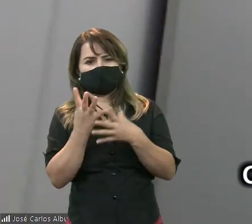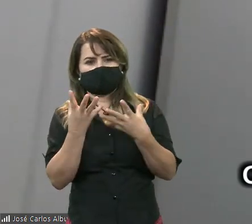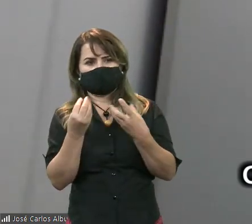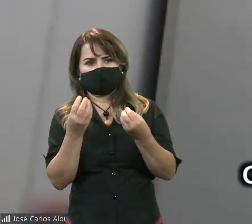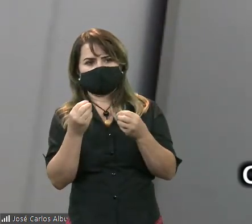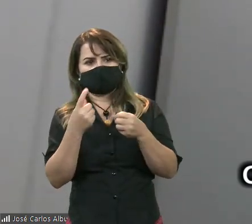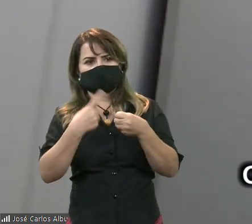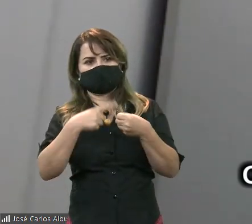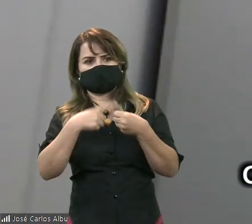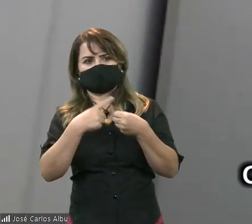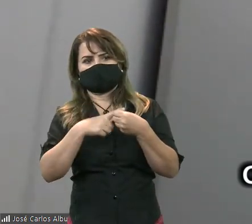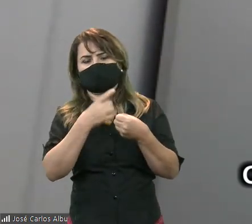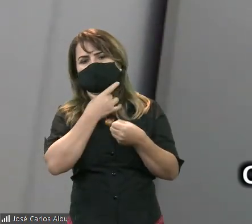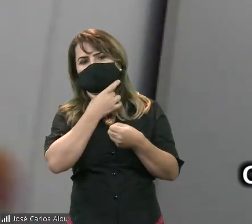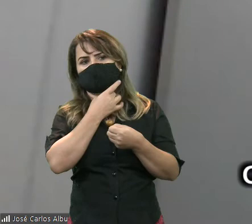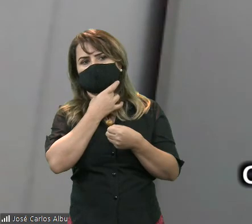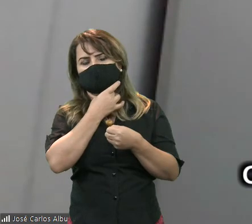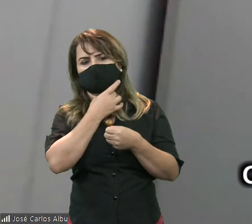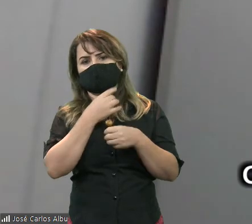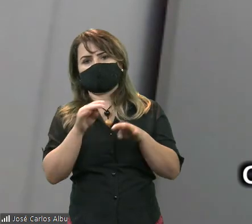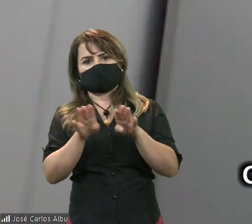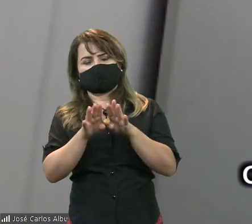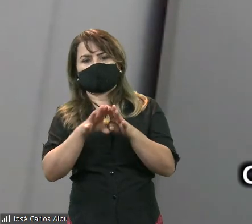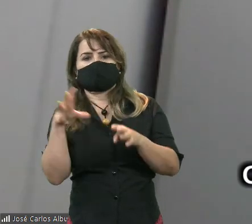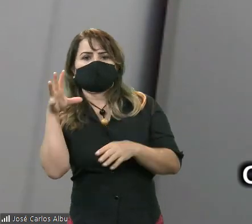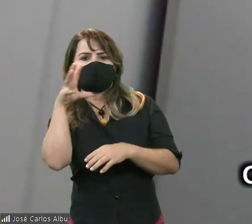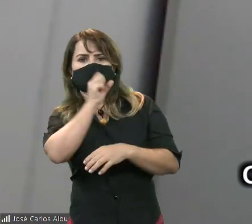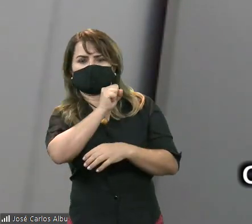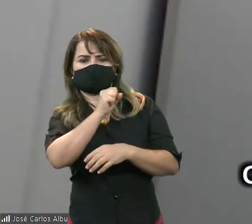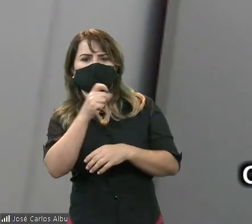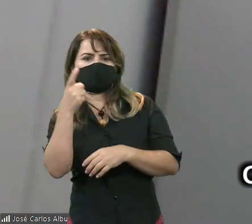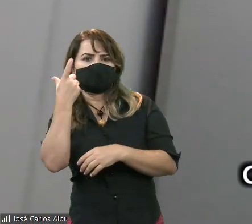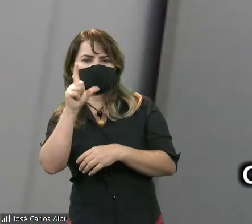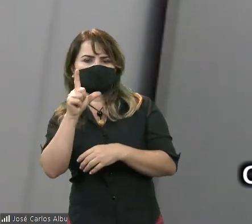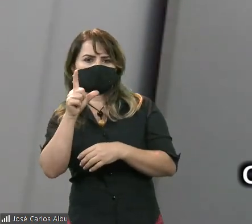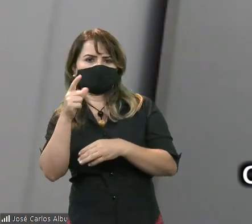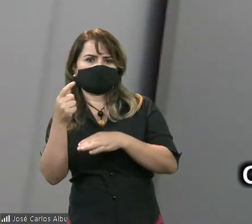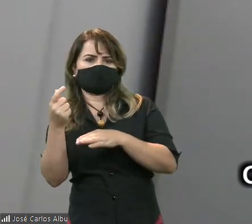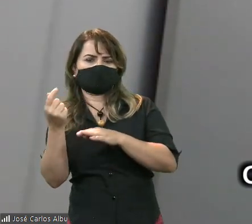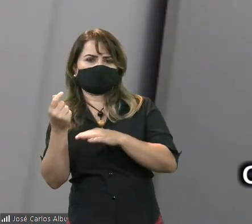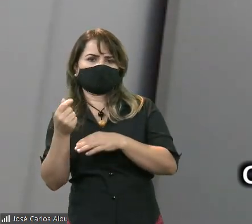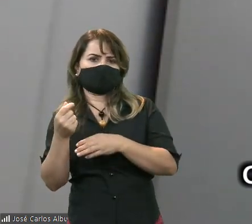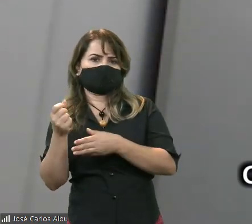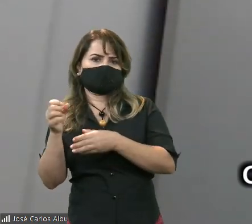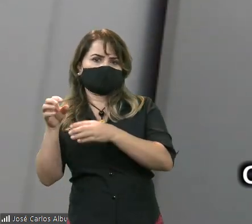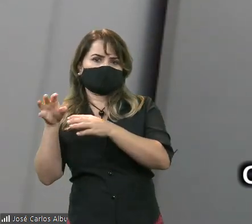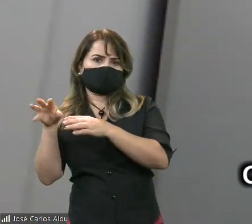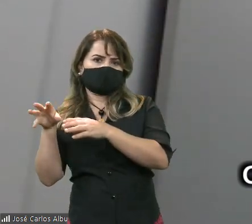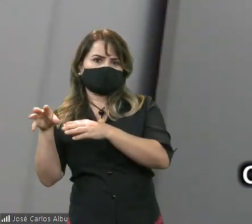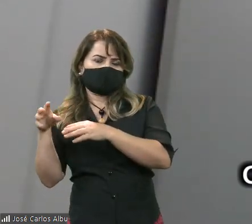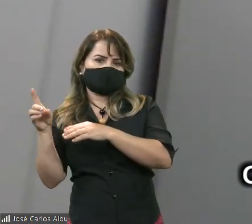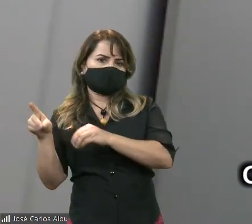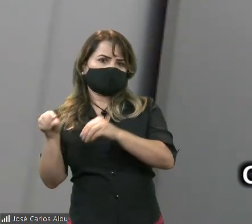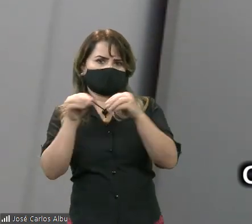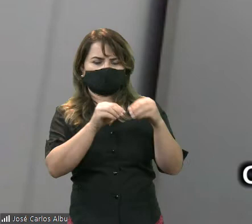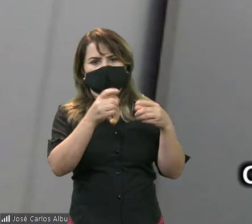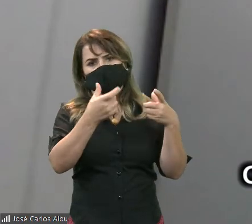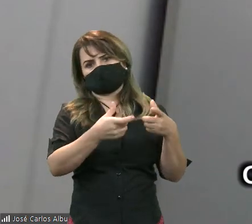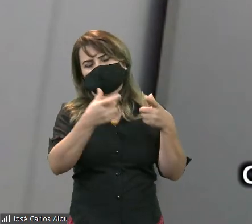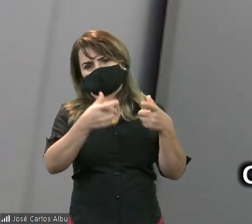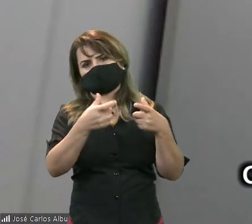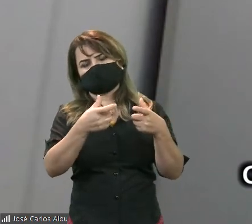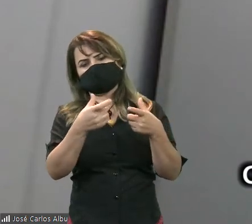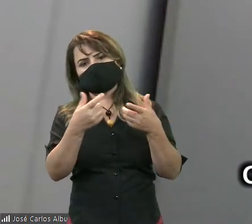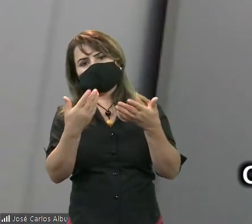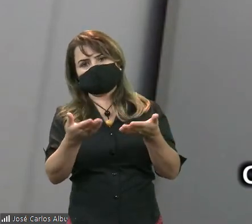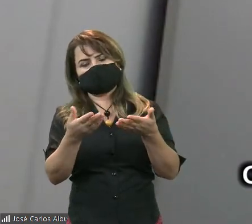da rapidez para o deslocamento aí, somente dos nossos trabalhadores, né, aqueles que têm um potencial de renda menor,